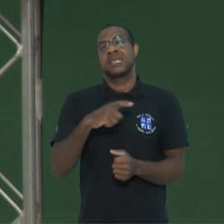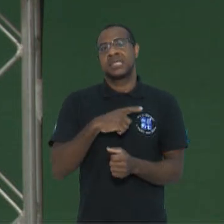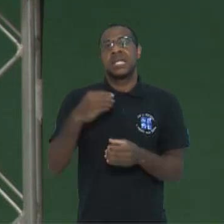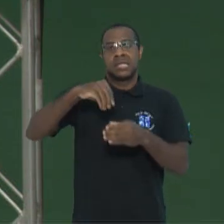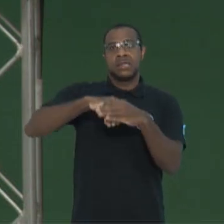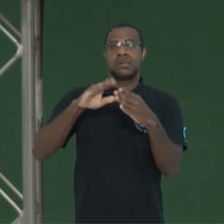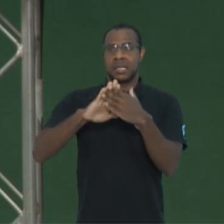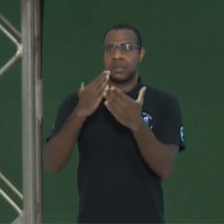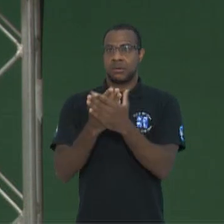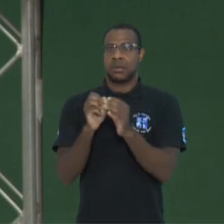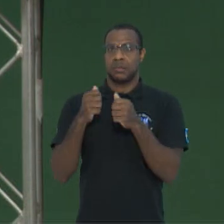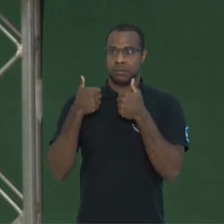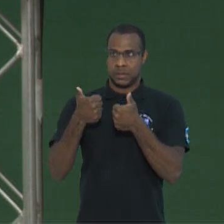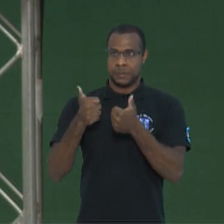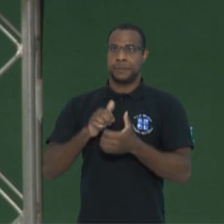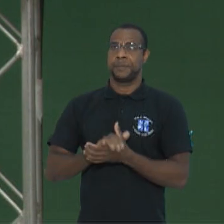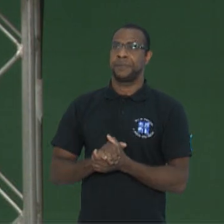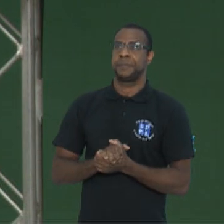Beleza?